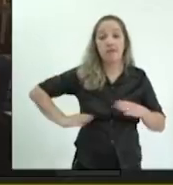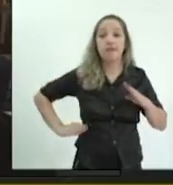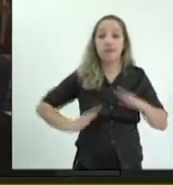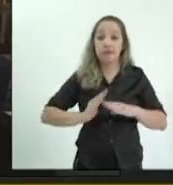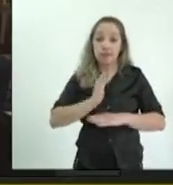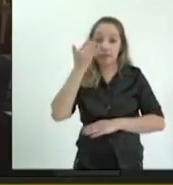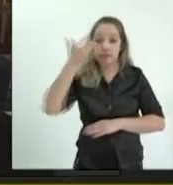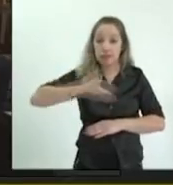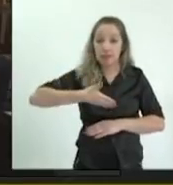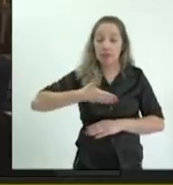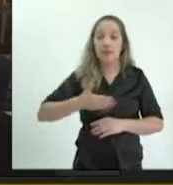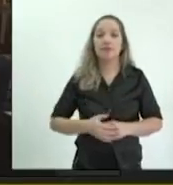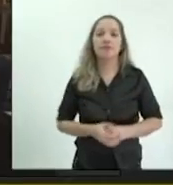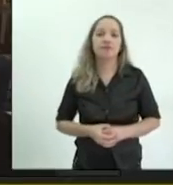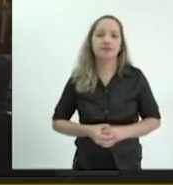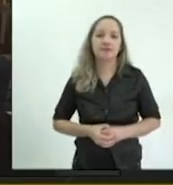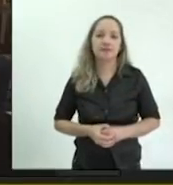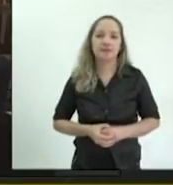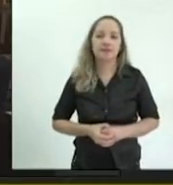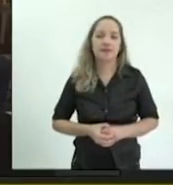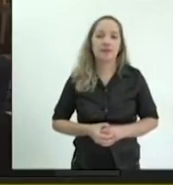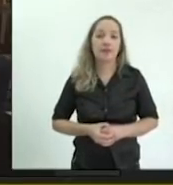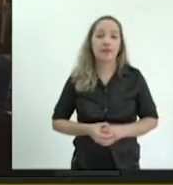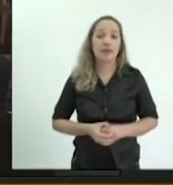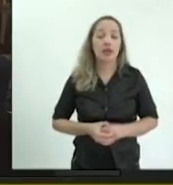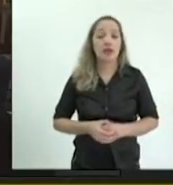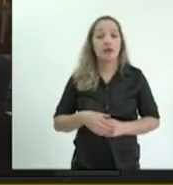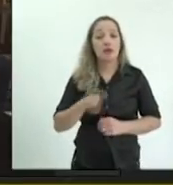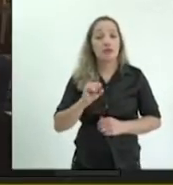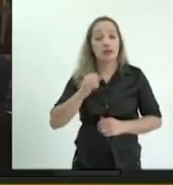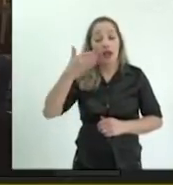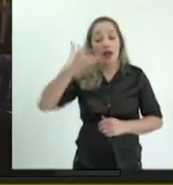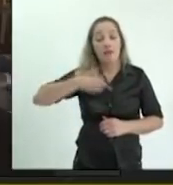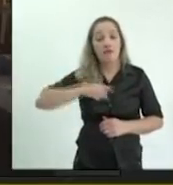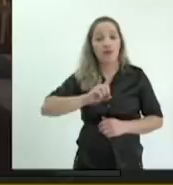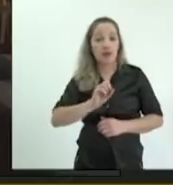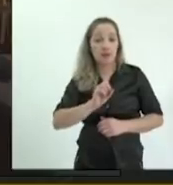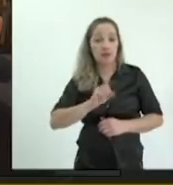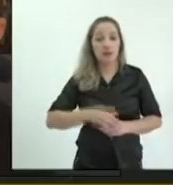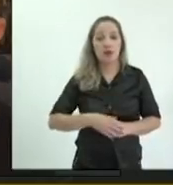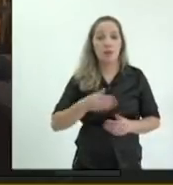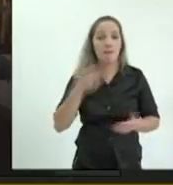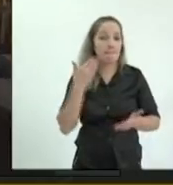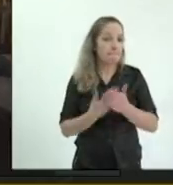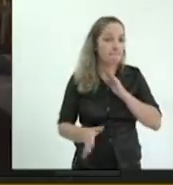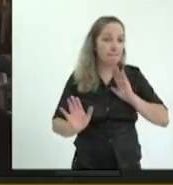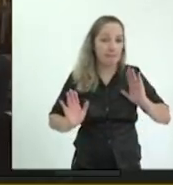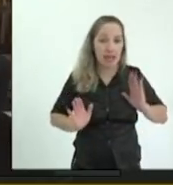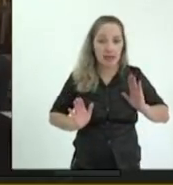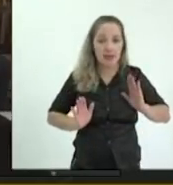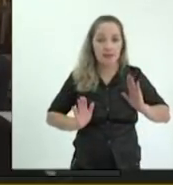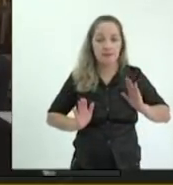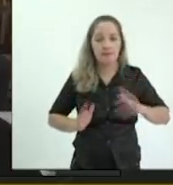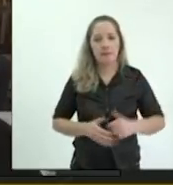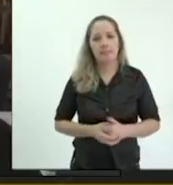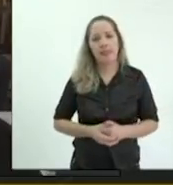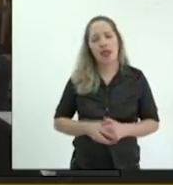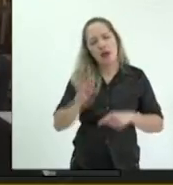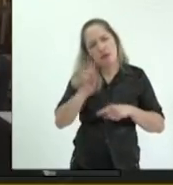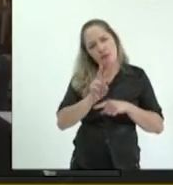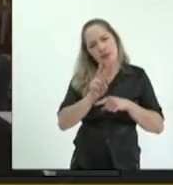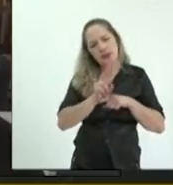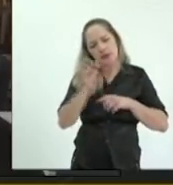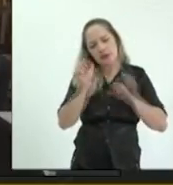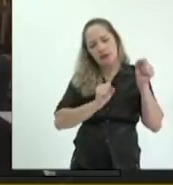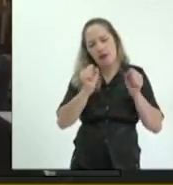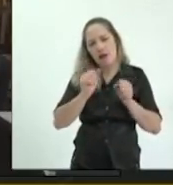validade. Alguns críticos dizem que essa MP ela protegeu muito as companhias aéreas, mas não protegeu